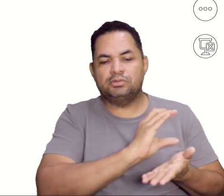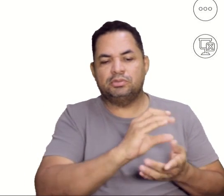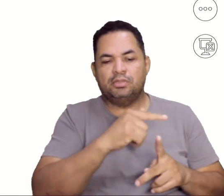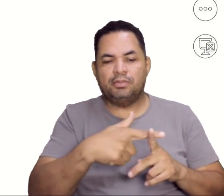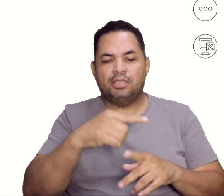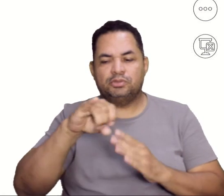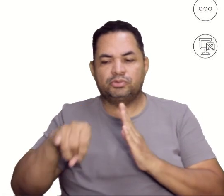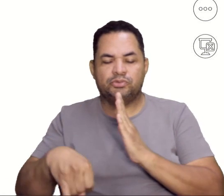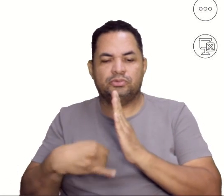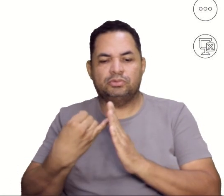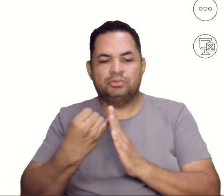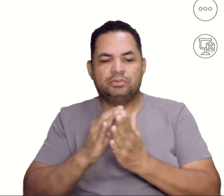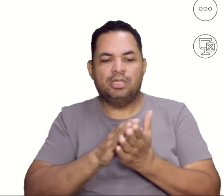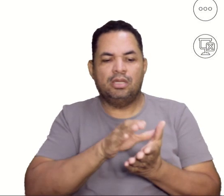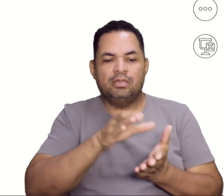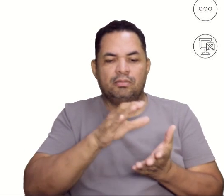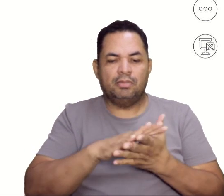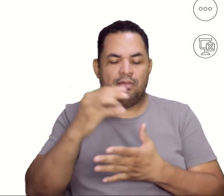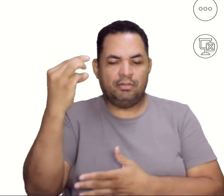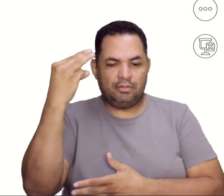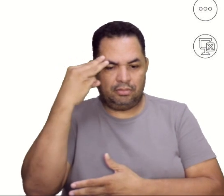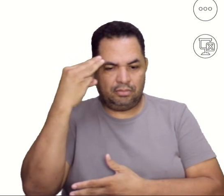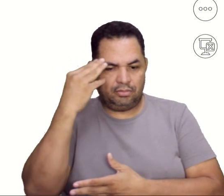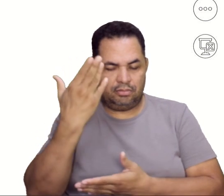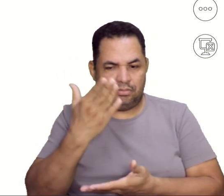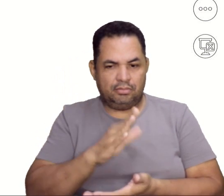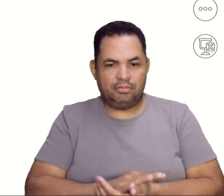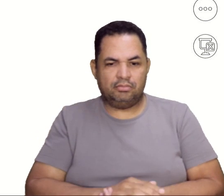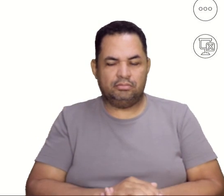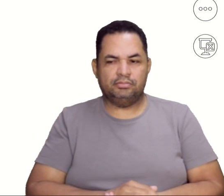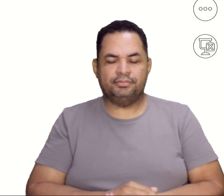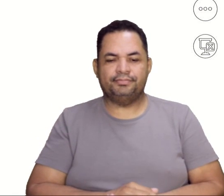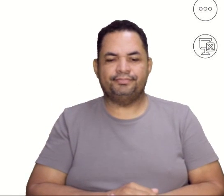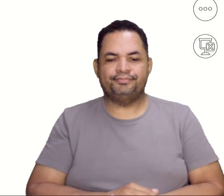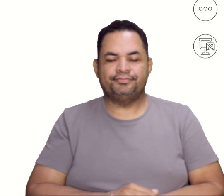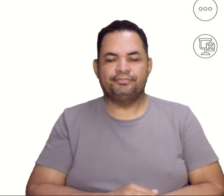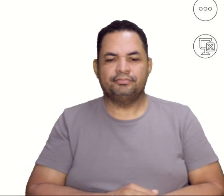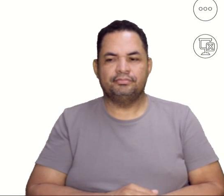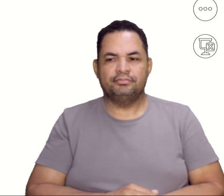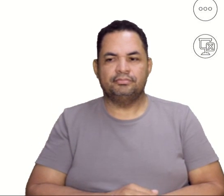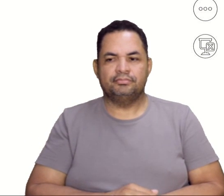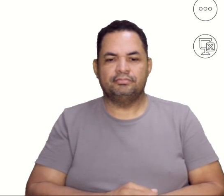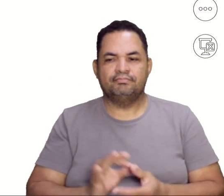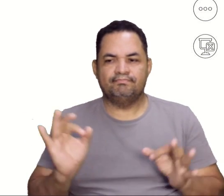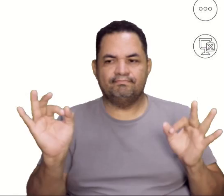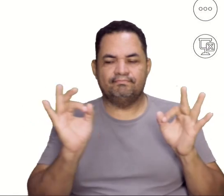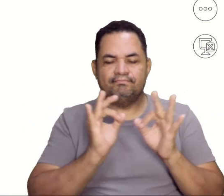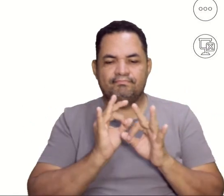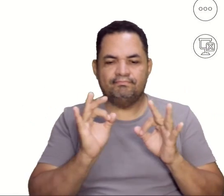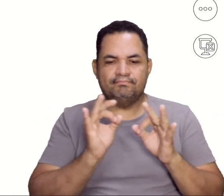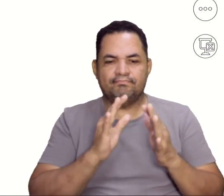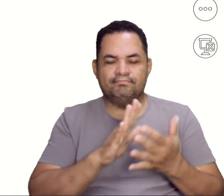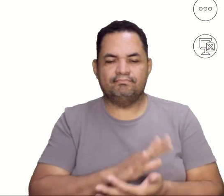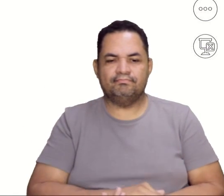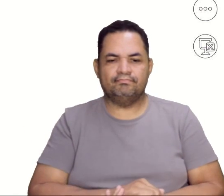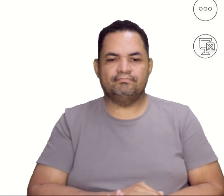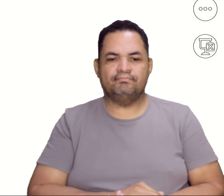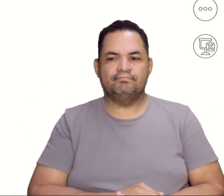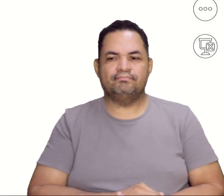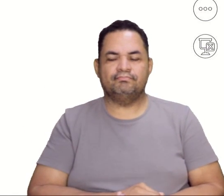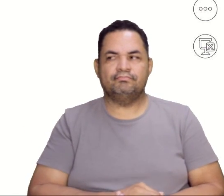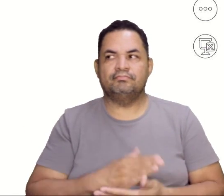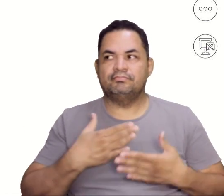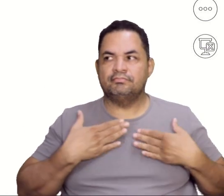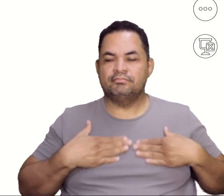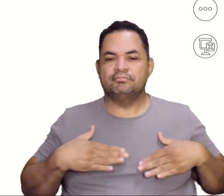um montante E aí memorizando tudo isso a gente vai longe aí nas aplicações nos exemp certo perito perfeito